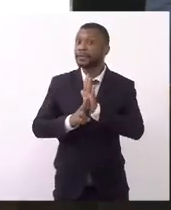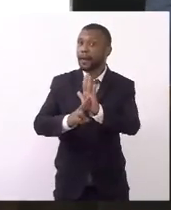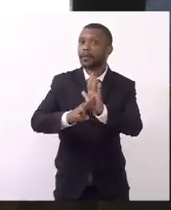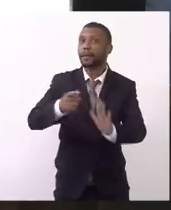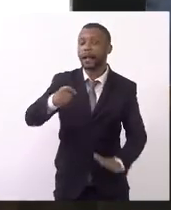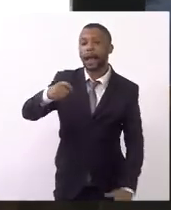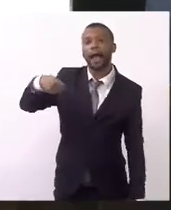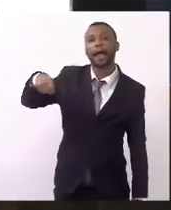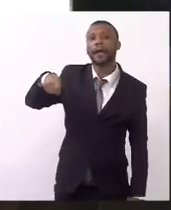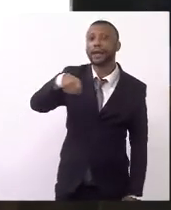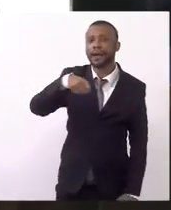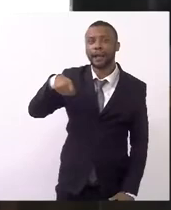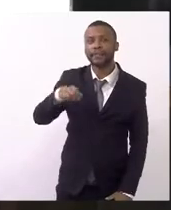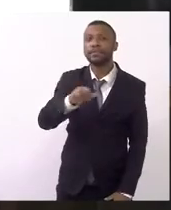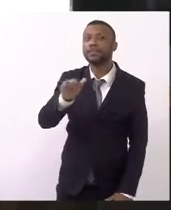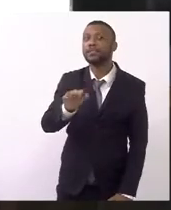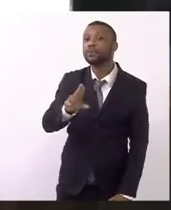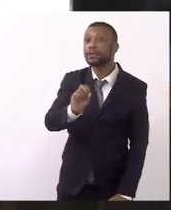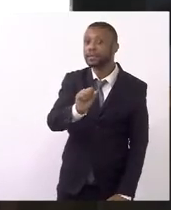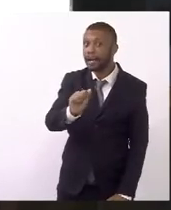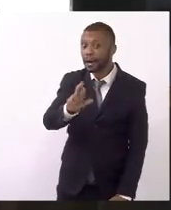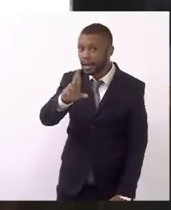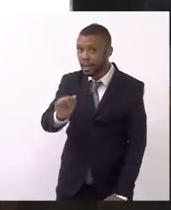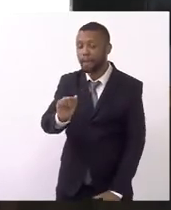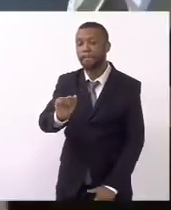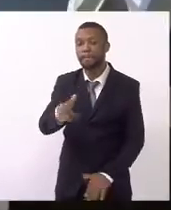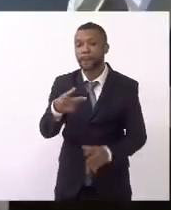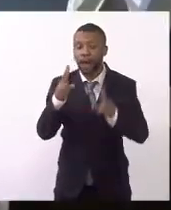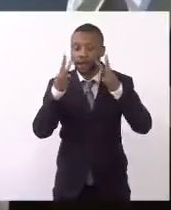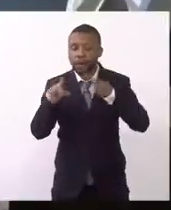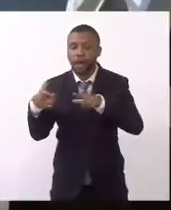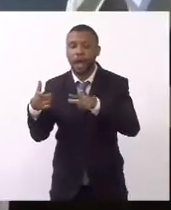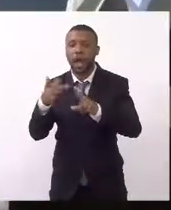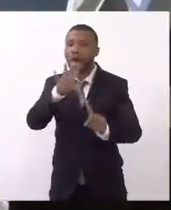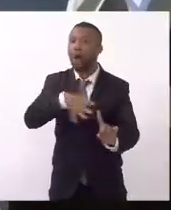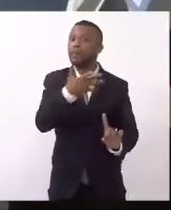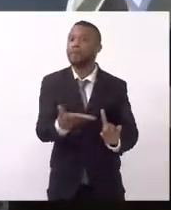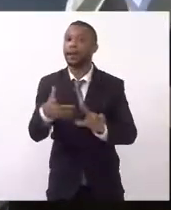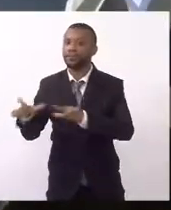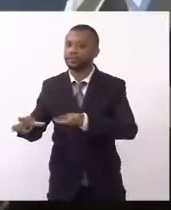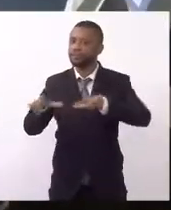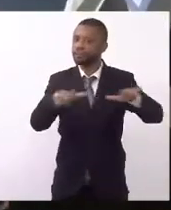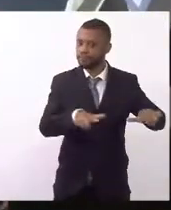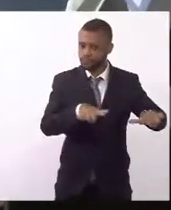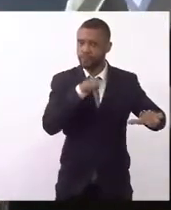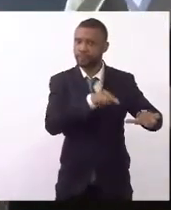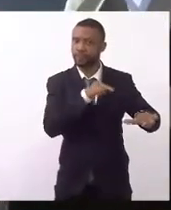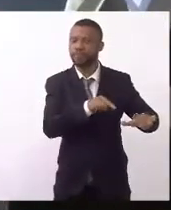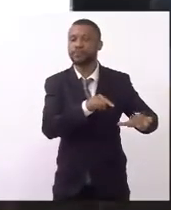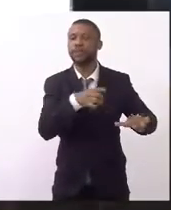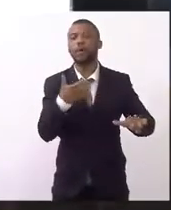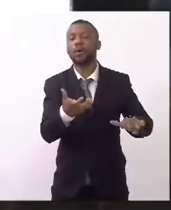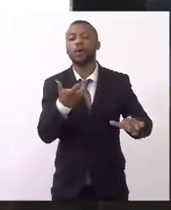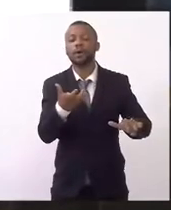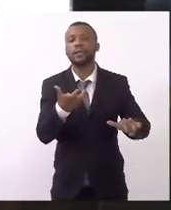por favor para receber a homenagem mãe Beata de Iemanjá estaria que